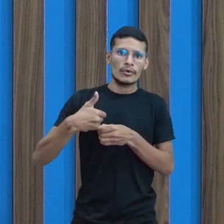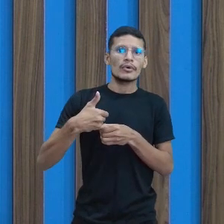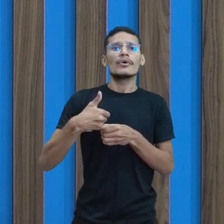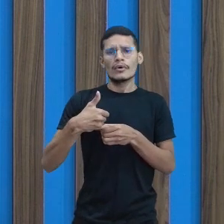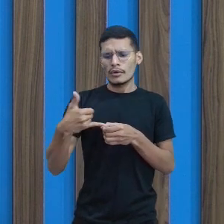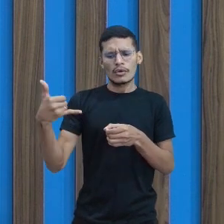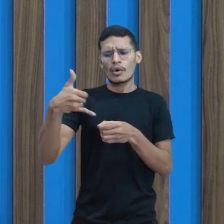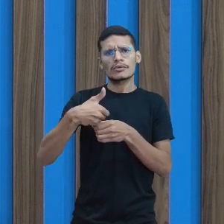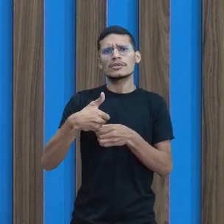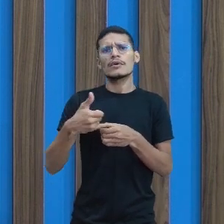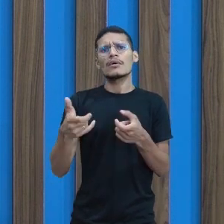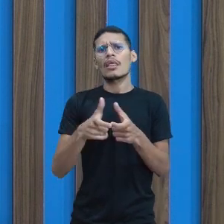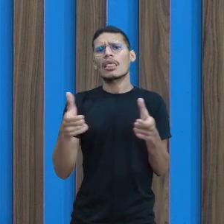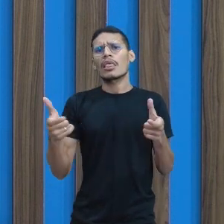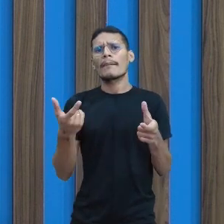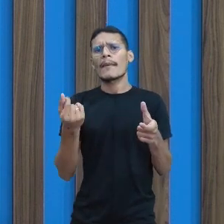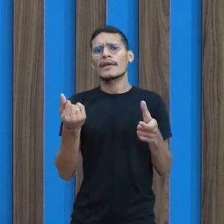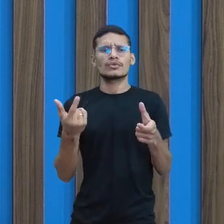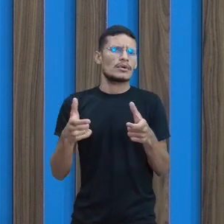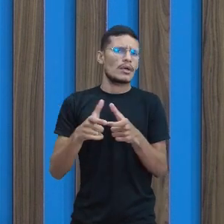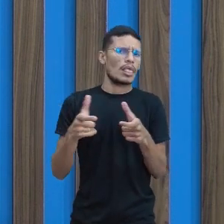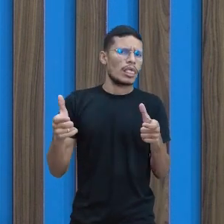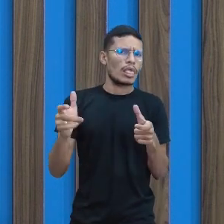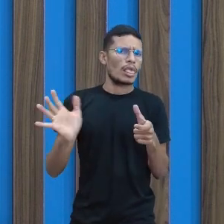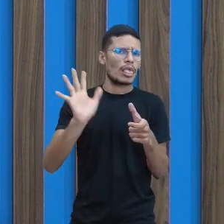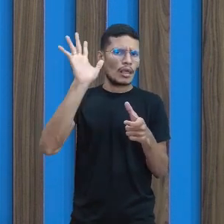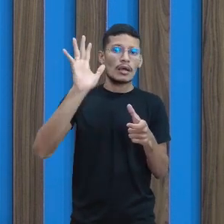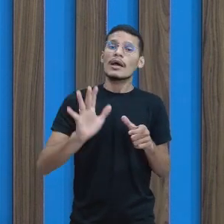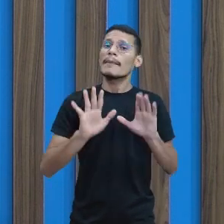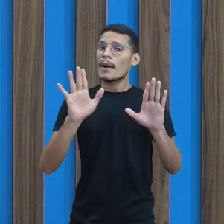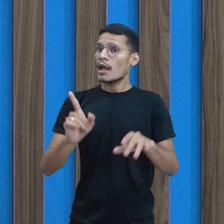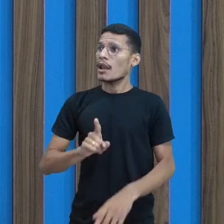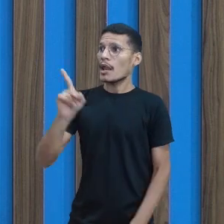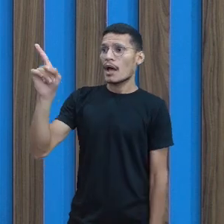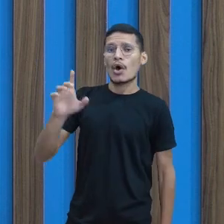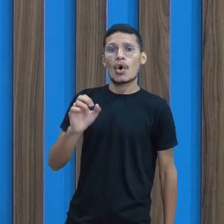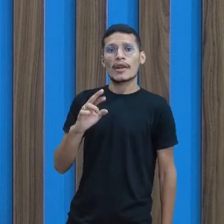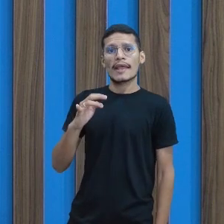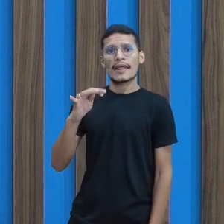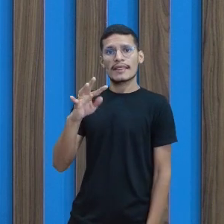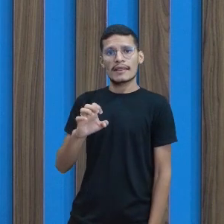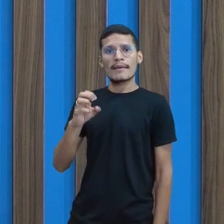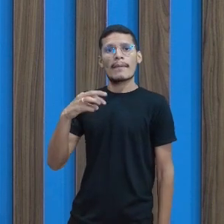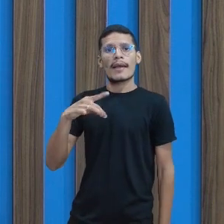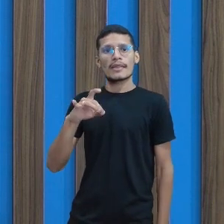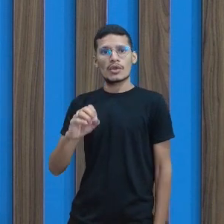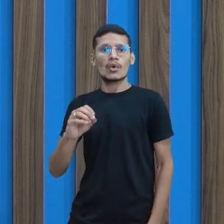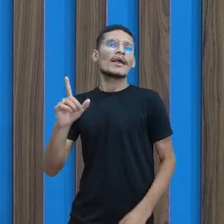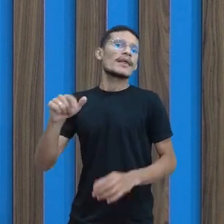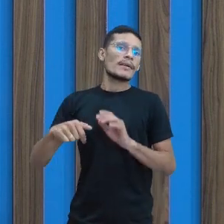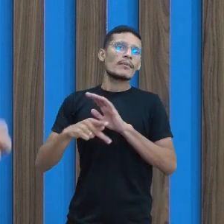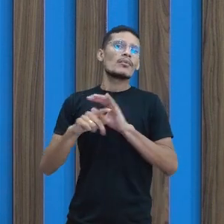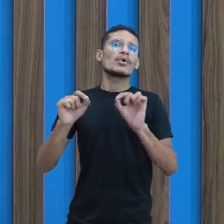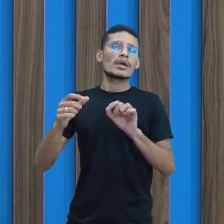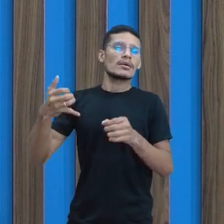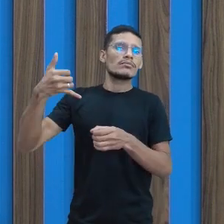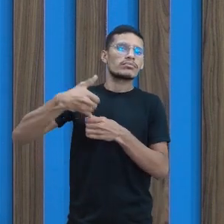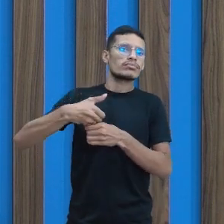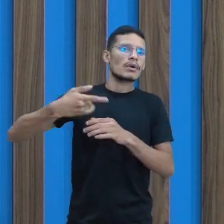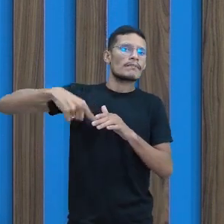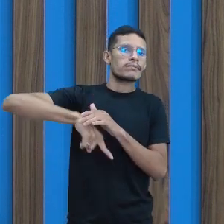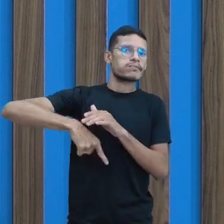O combustível aumentando. Então, você vê que lá para o lado do Oriente Médio existem grandes poços, né,